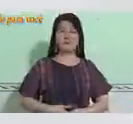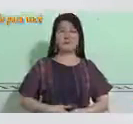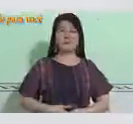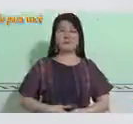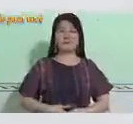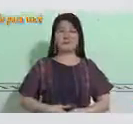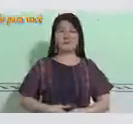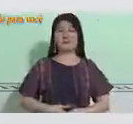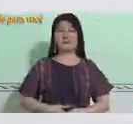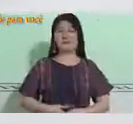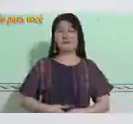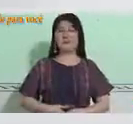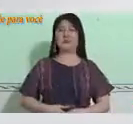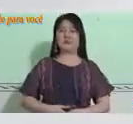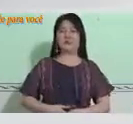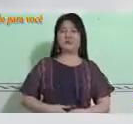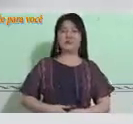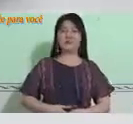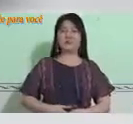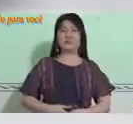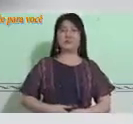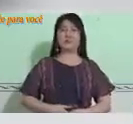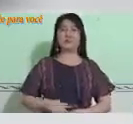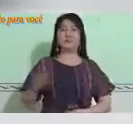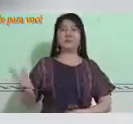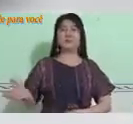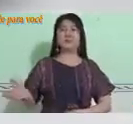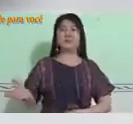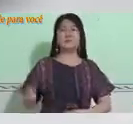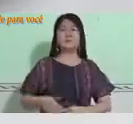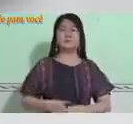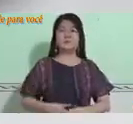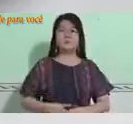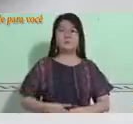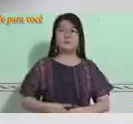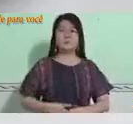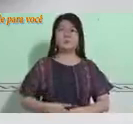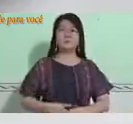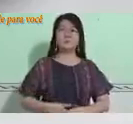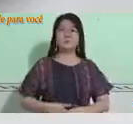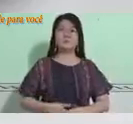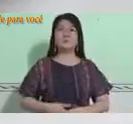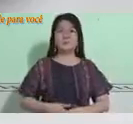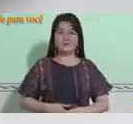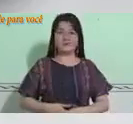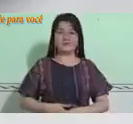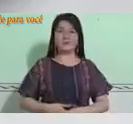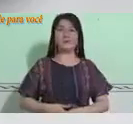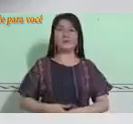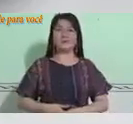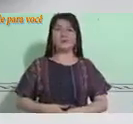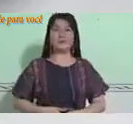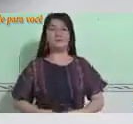OQUEFAZERNACRISE é quando a pessoa está em uma crise de asma é recomendado que o medicamento ADEISOS, receitado pelo médico,